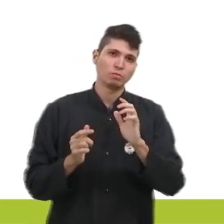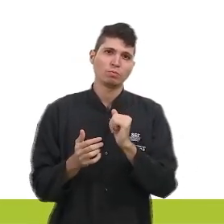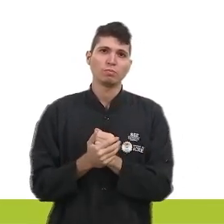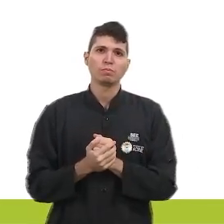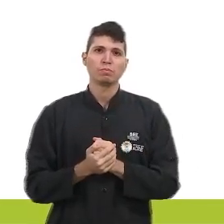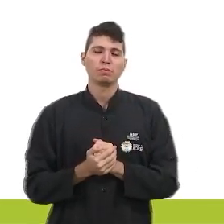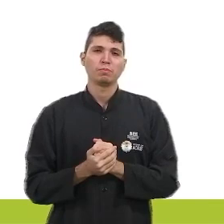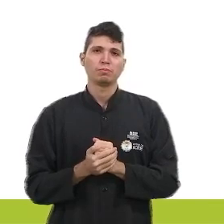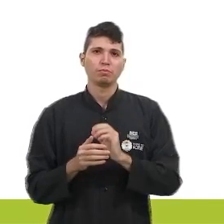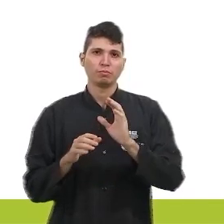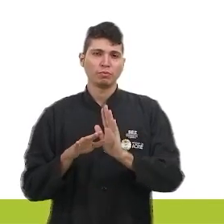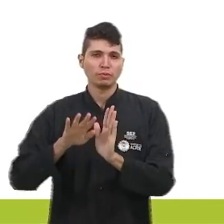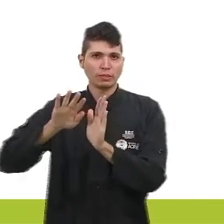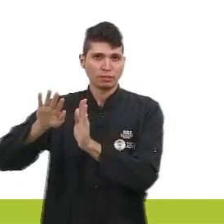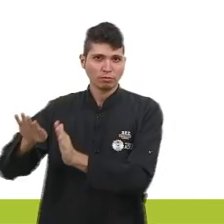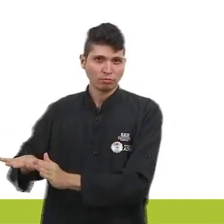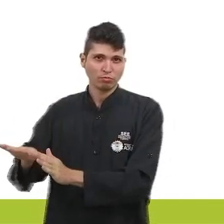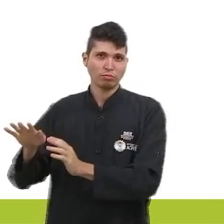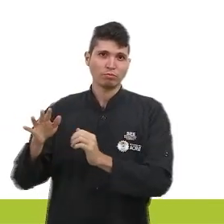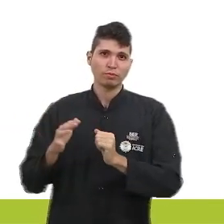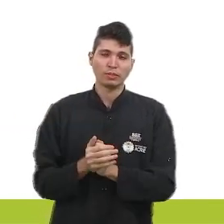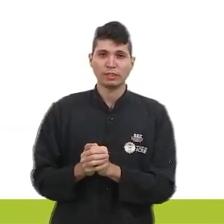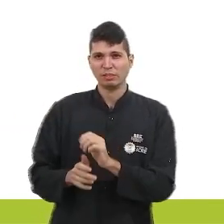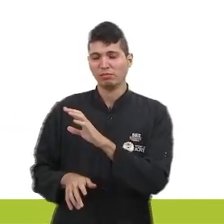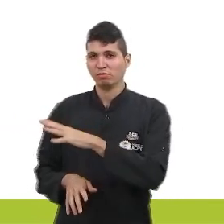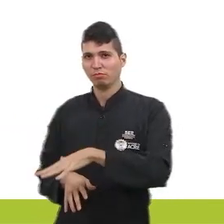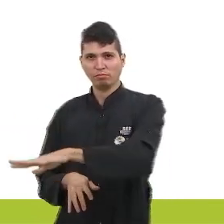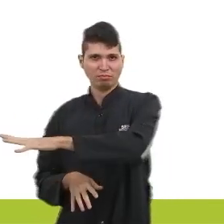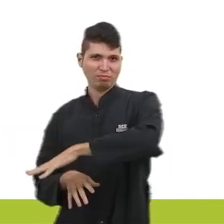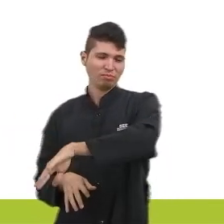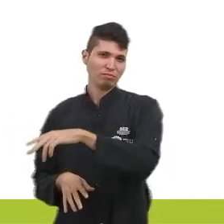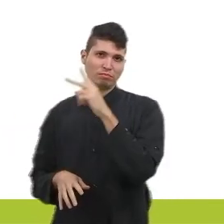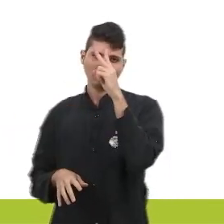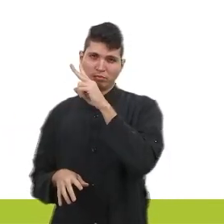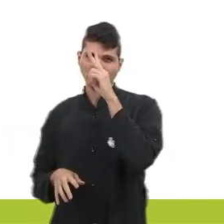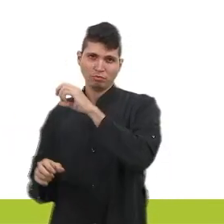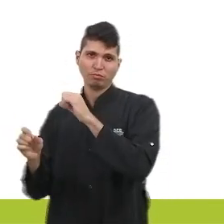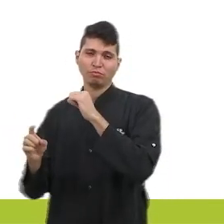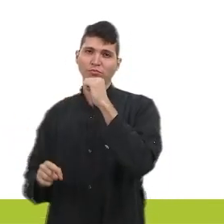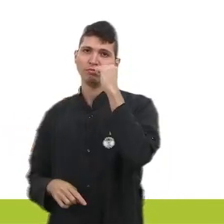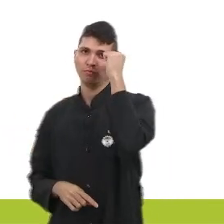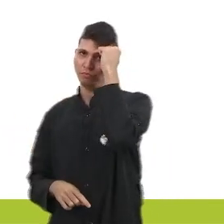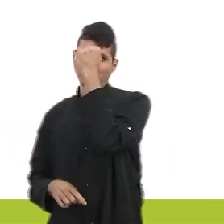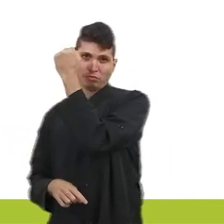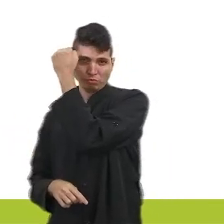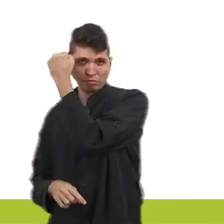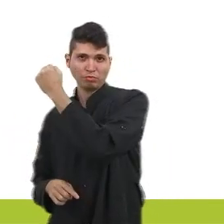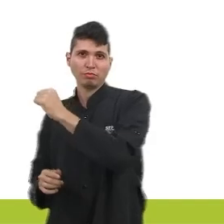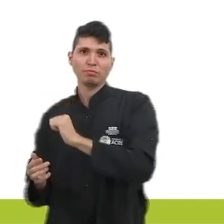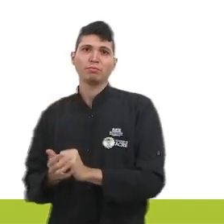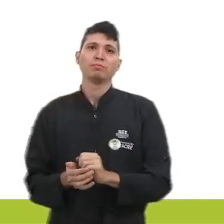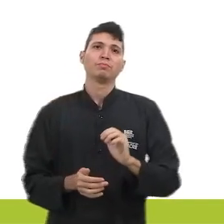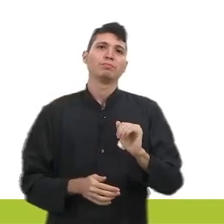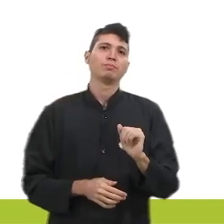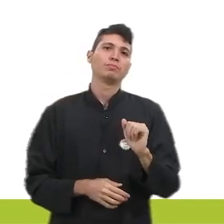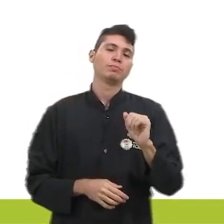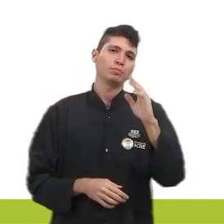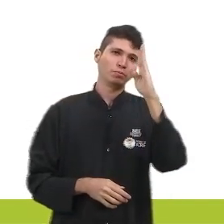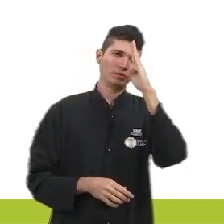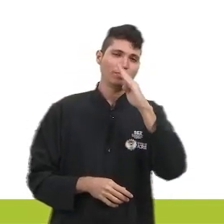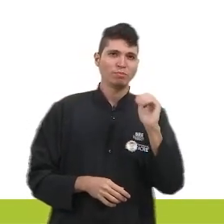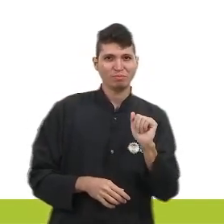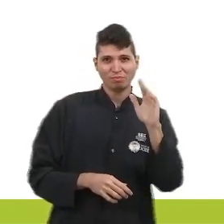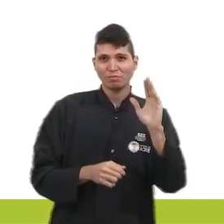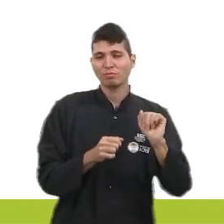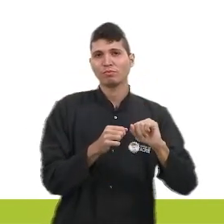viés, aí a gente vai para a sociologia, a gente vai para a história, mas o Brasil, ele é o maior produtor de carvão vegetal. E esse carvão